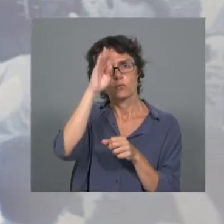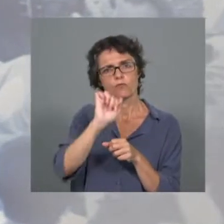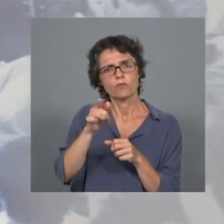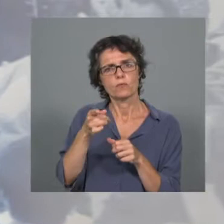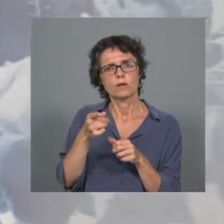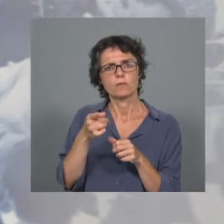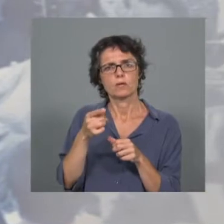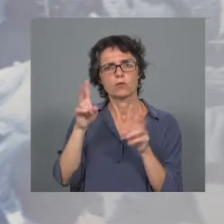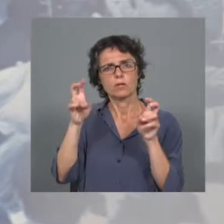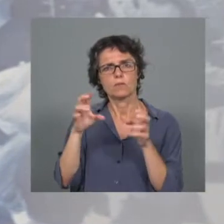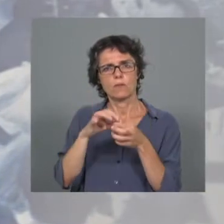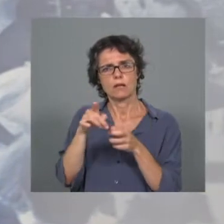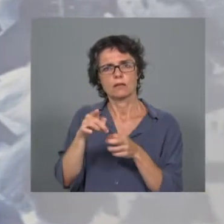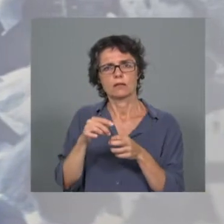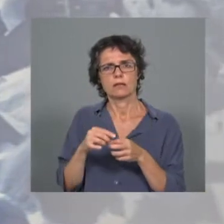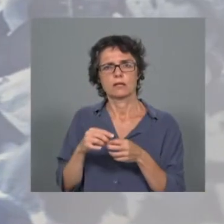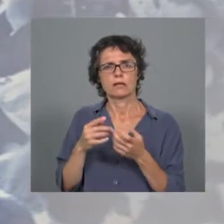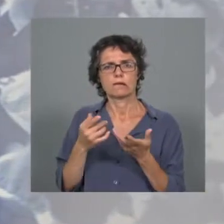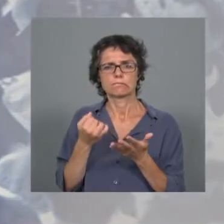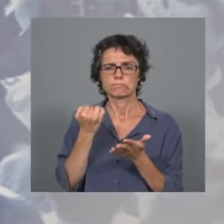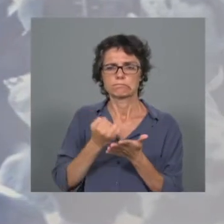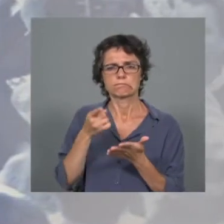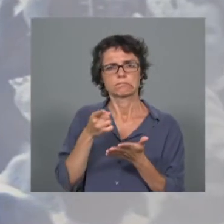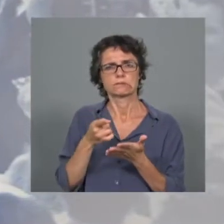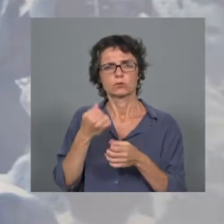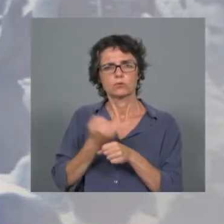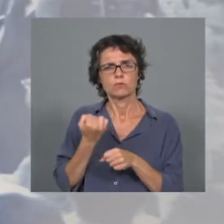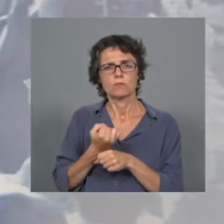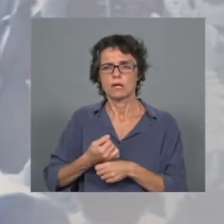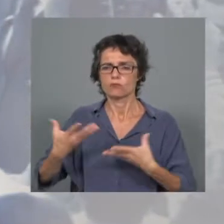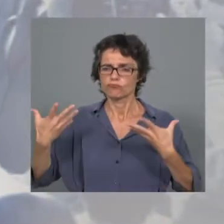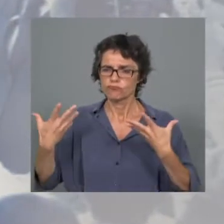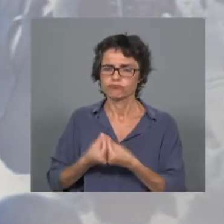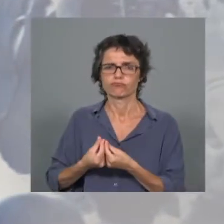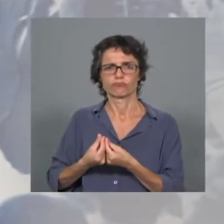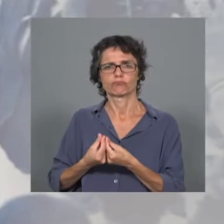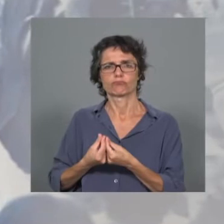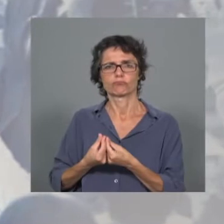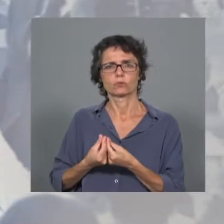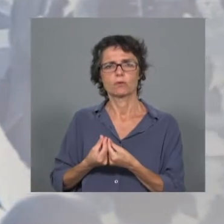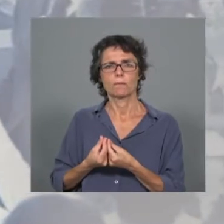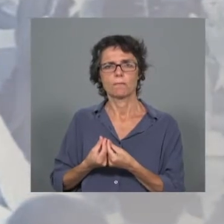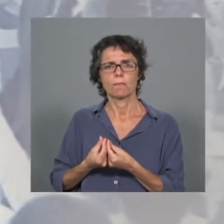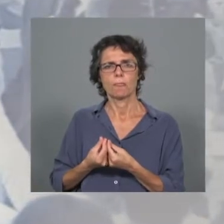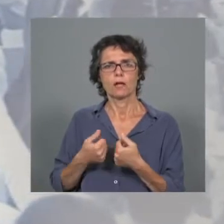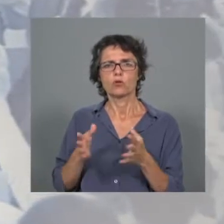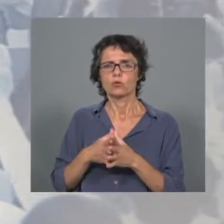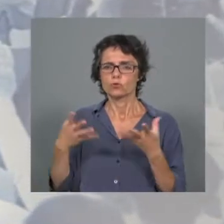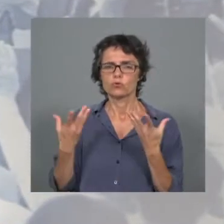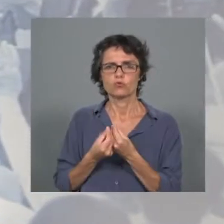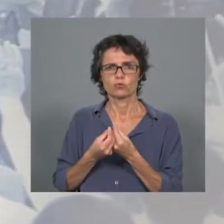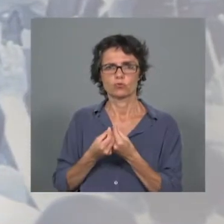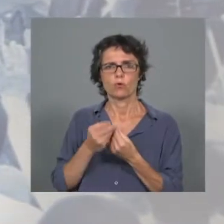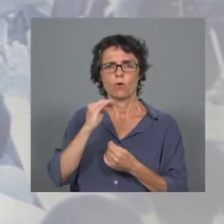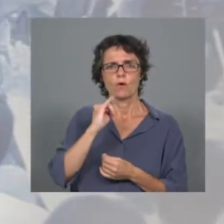que fomos abordando foi esta marca do trabalho em conjunto, da sinodalidade, da palavra, enfim,